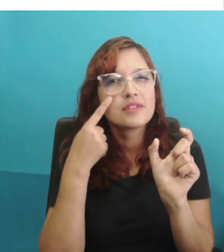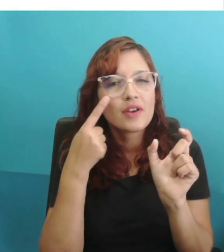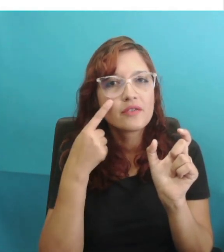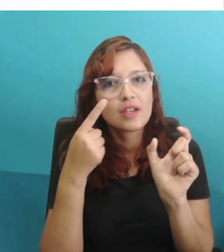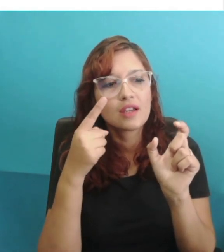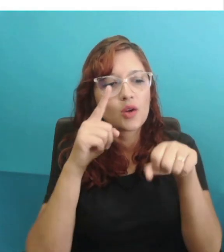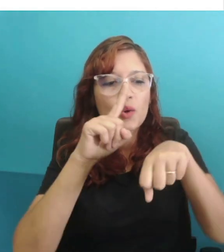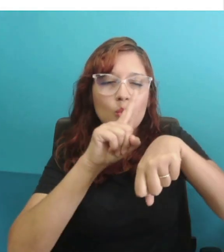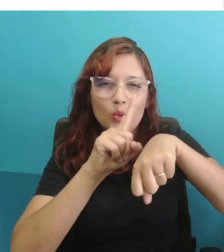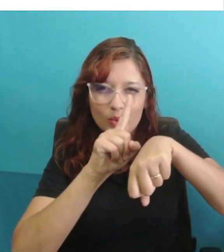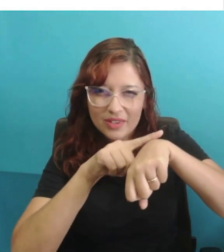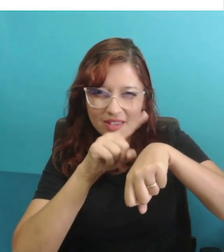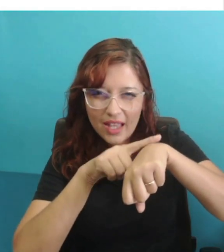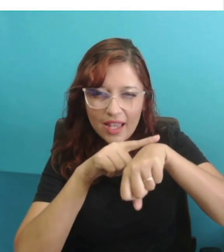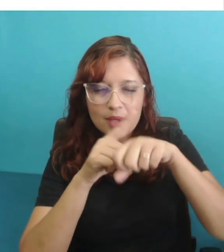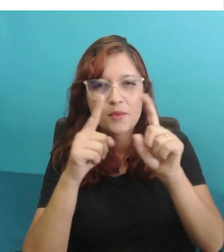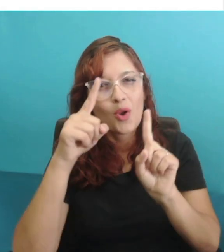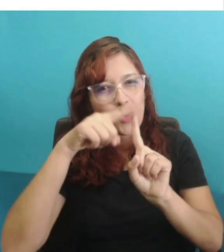vai ser semelhante.